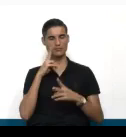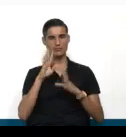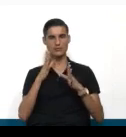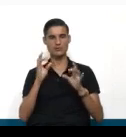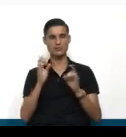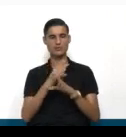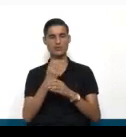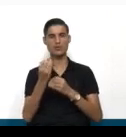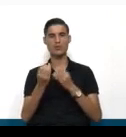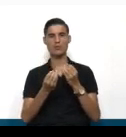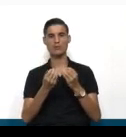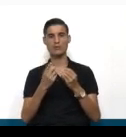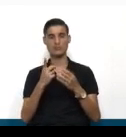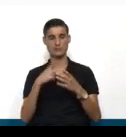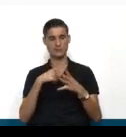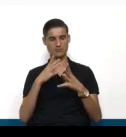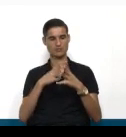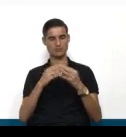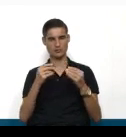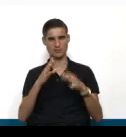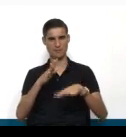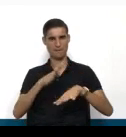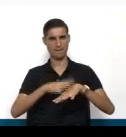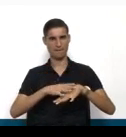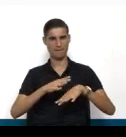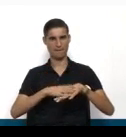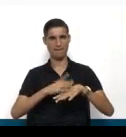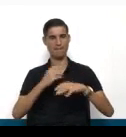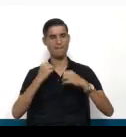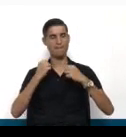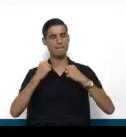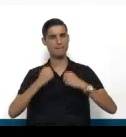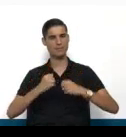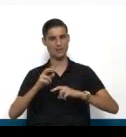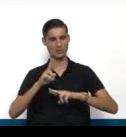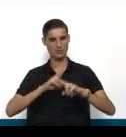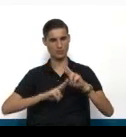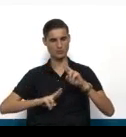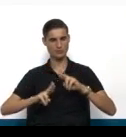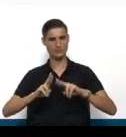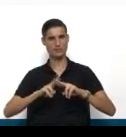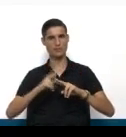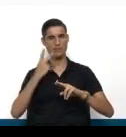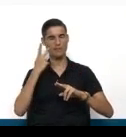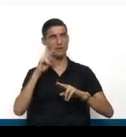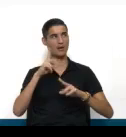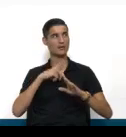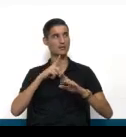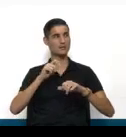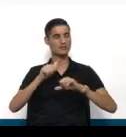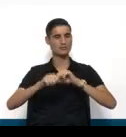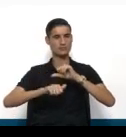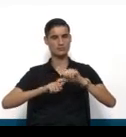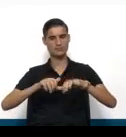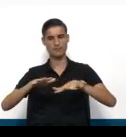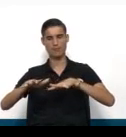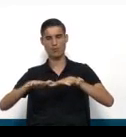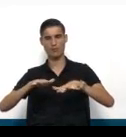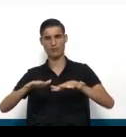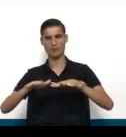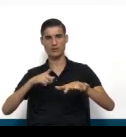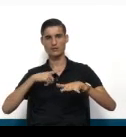conhecimentos? Nós vamos resolver um modelo matemático que poderia ser usado para modelar o movimento